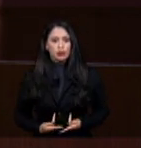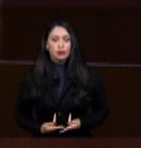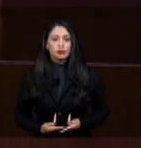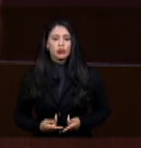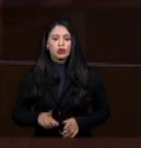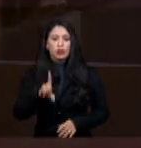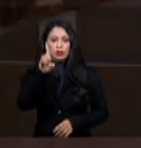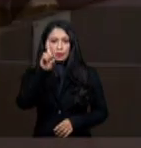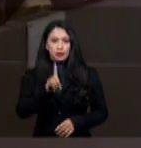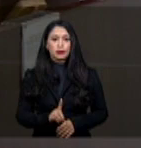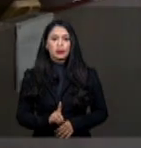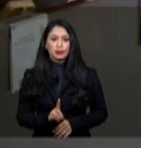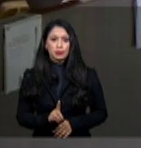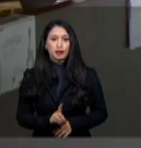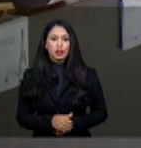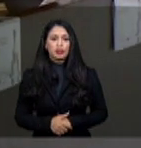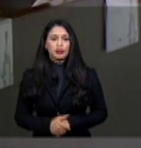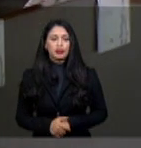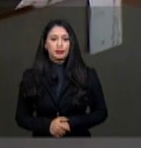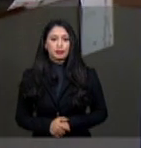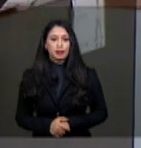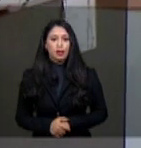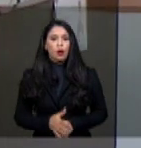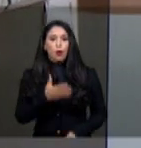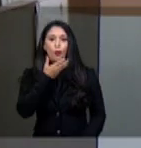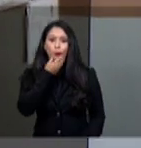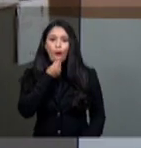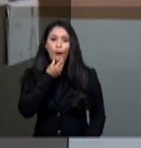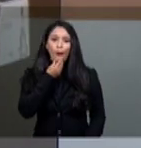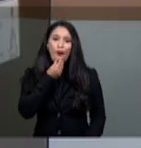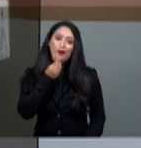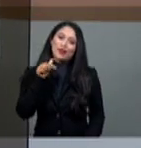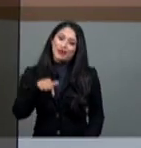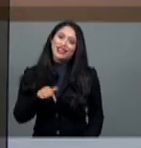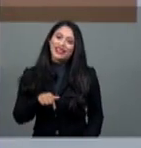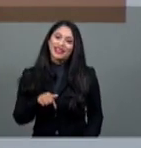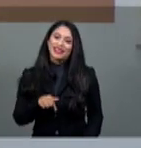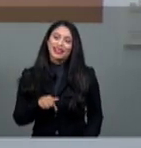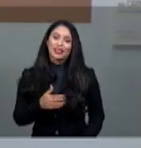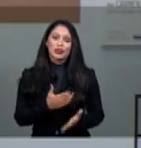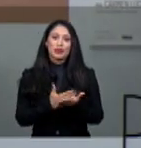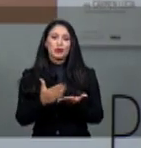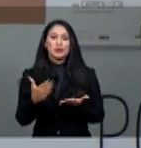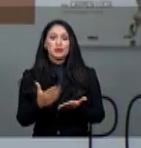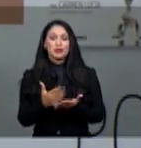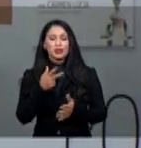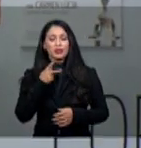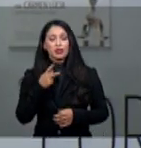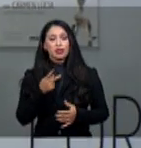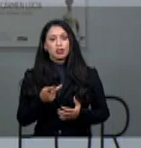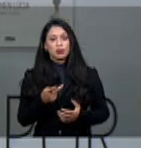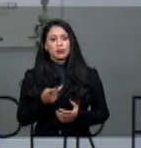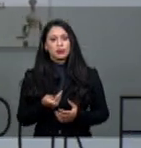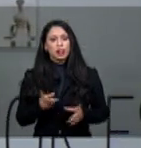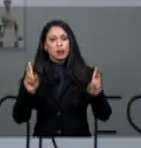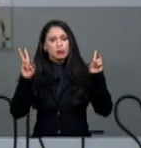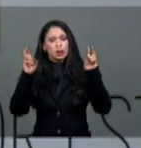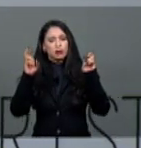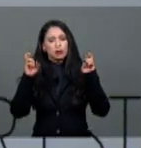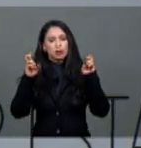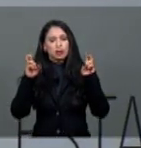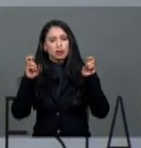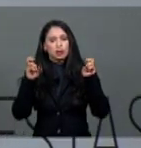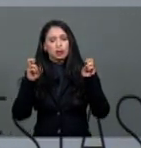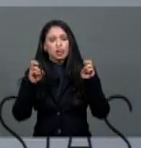alterar desse jeito né ela começou com um homem para tratar de objetivar a